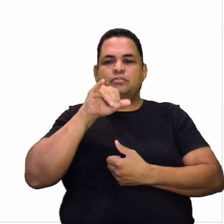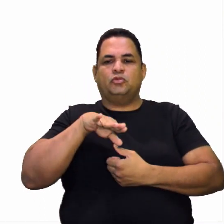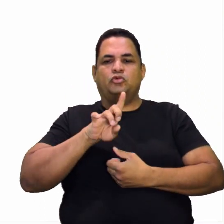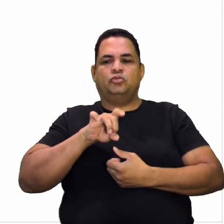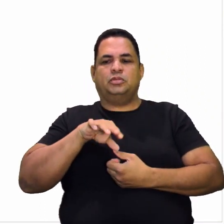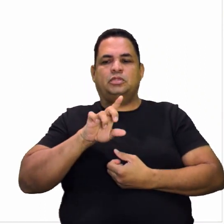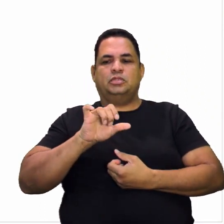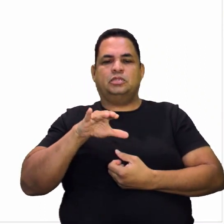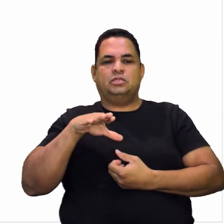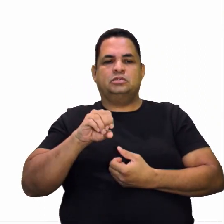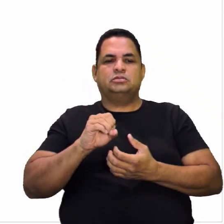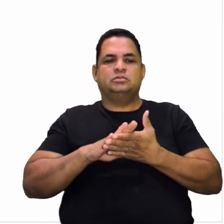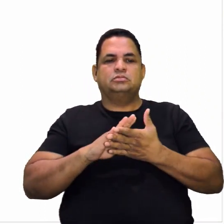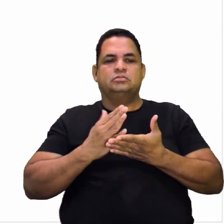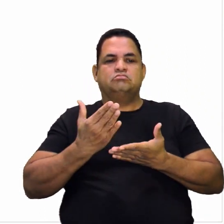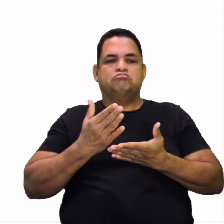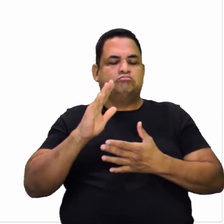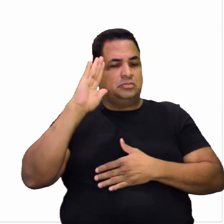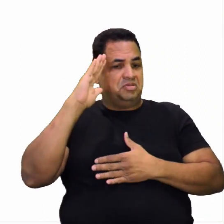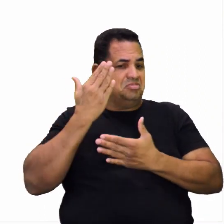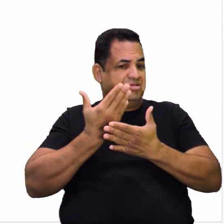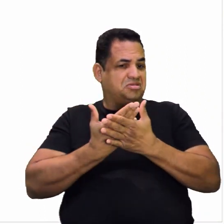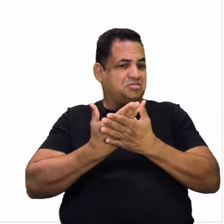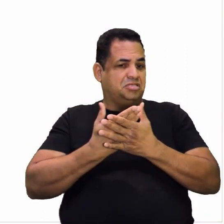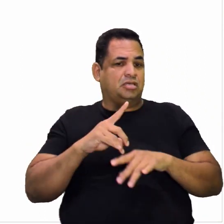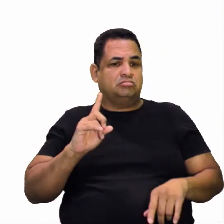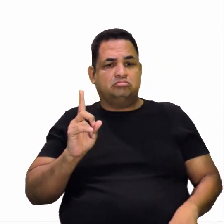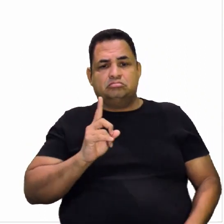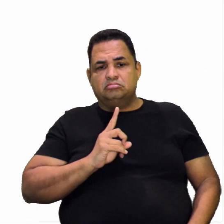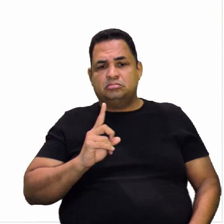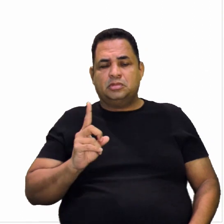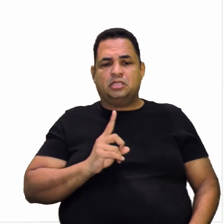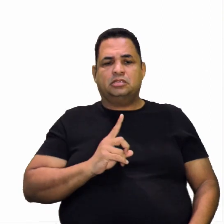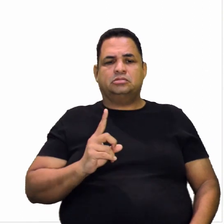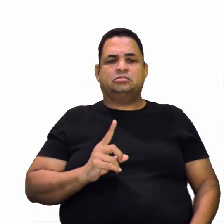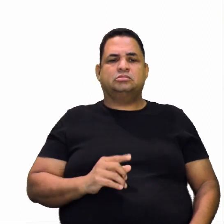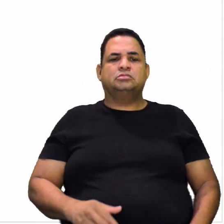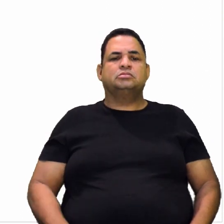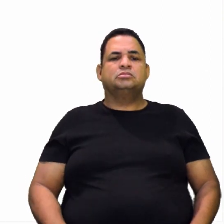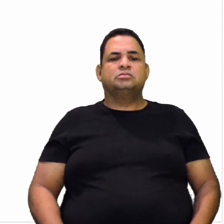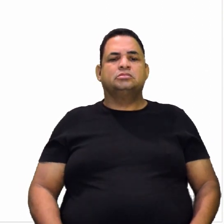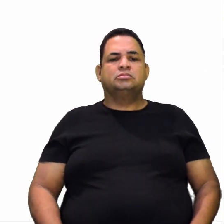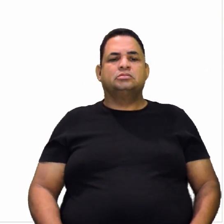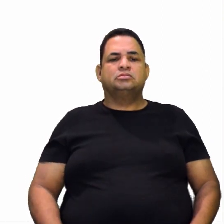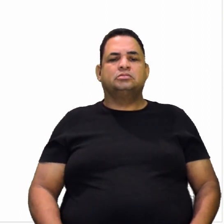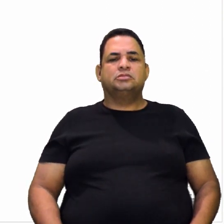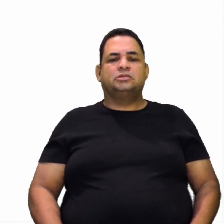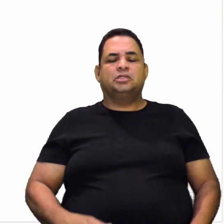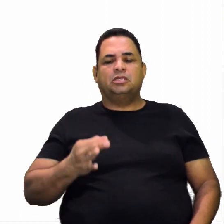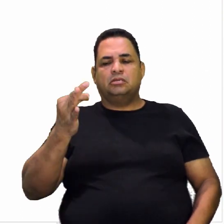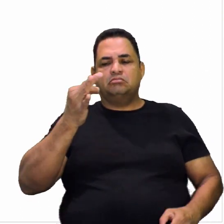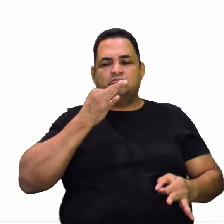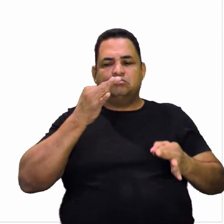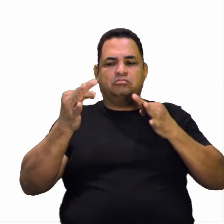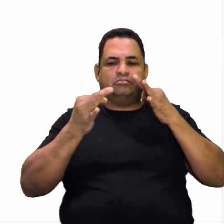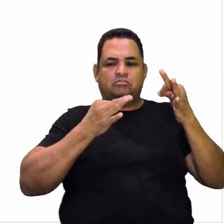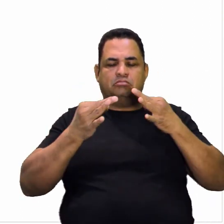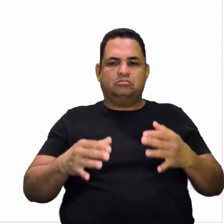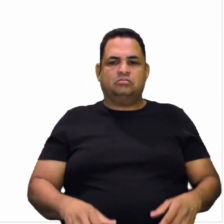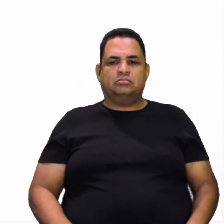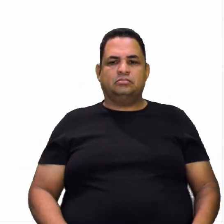monumentalismo, pelo pessimismo, pelo negativismo e pelo